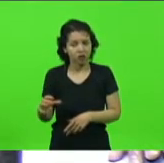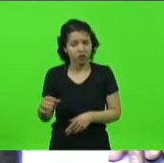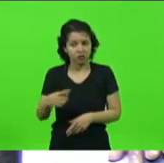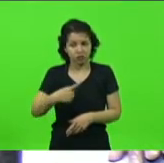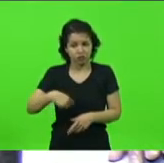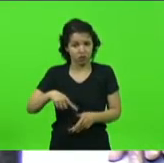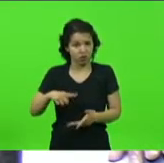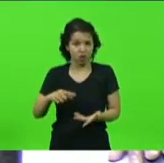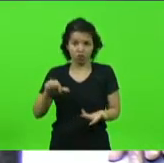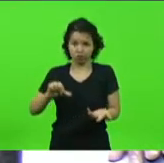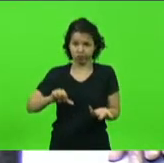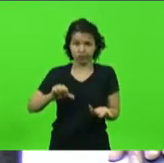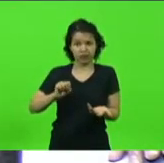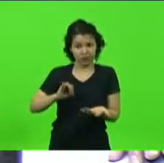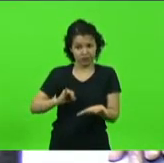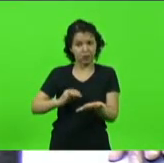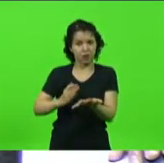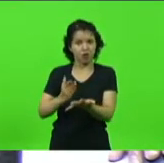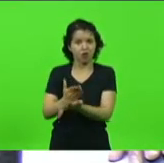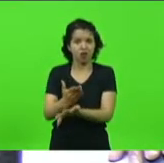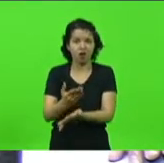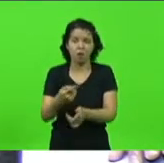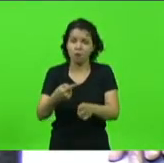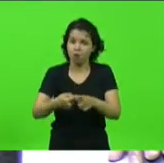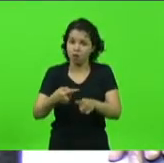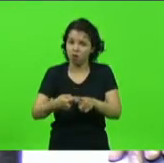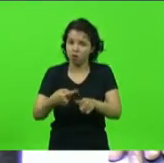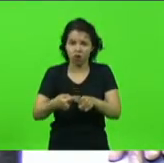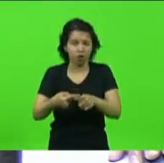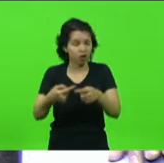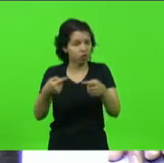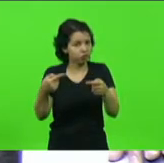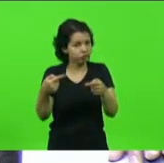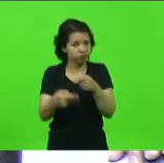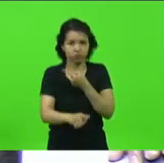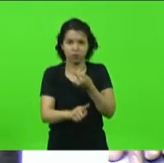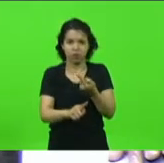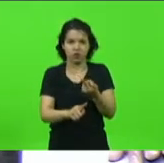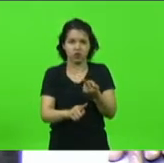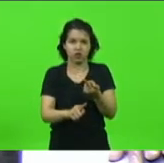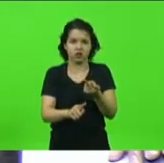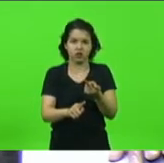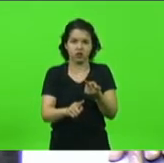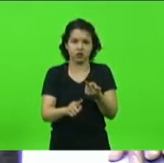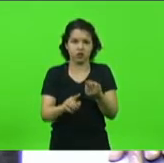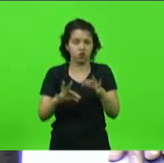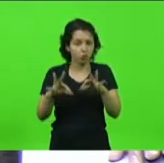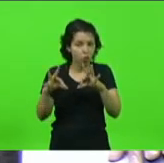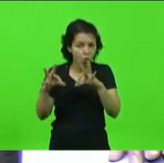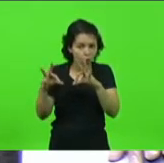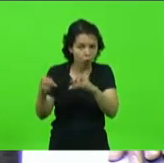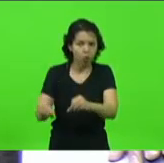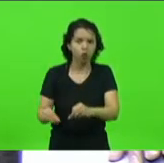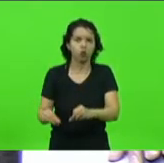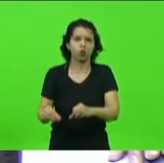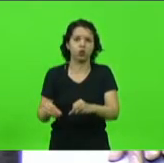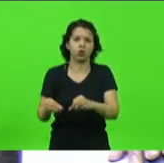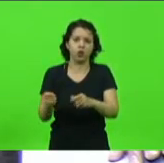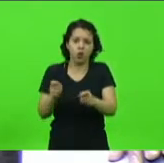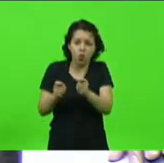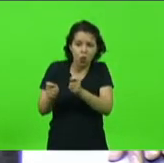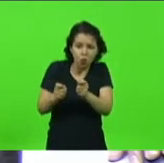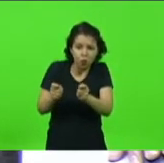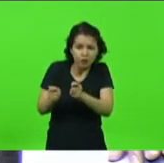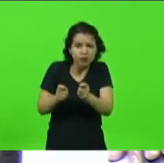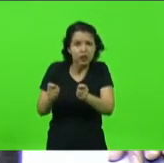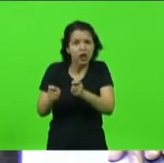aberração dessas. Porque não tem justificativa. Está todo mundo em austeridade, está todo mundo economizando.